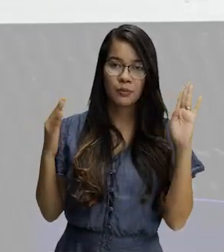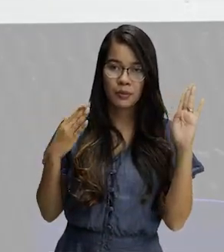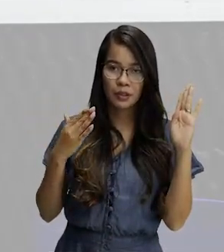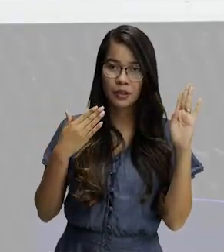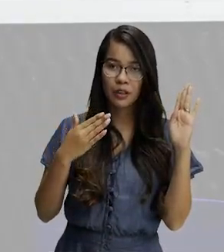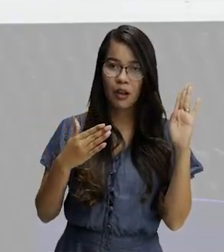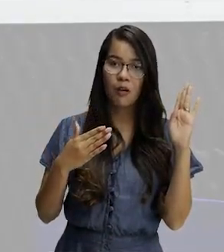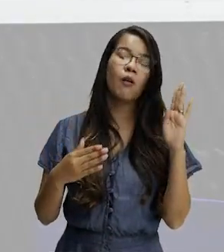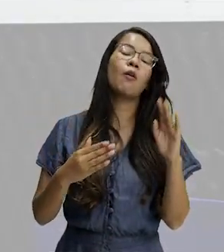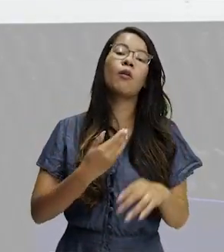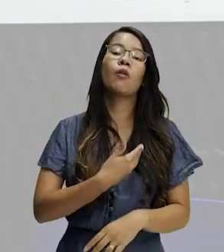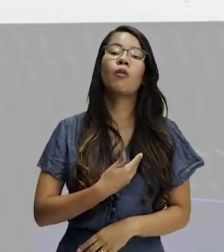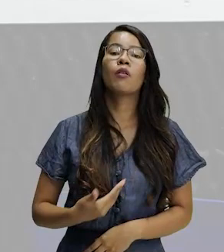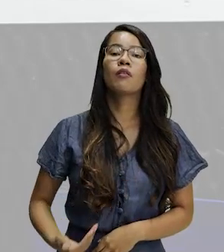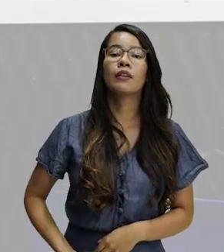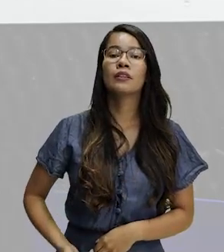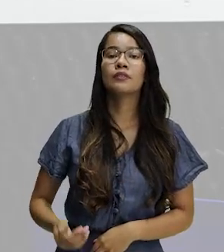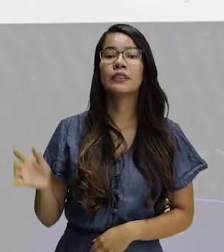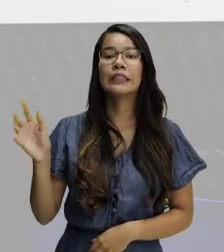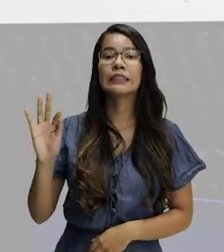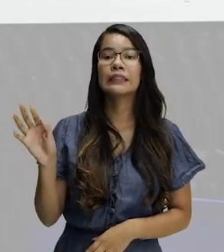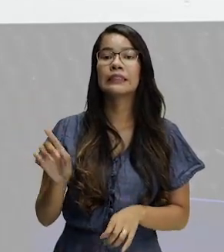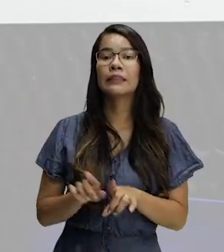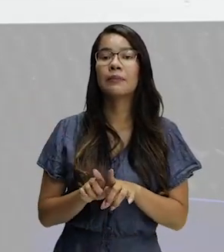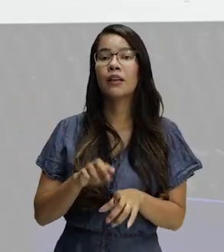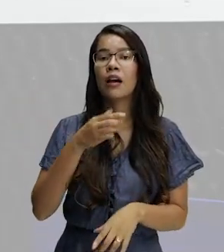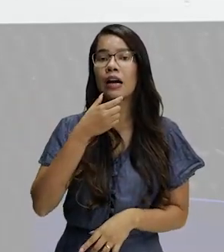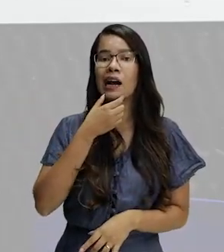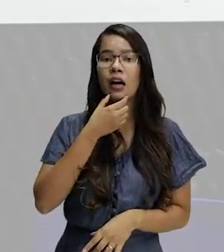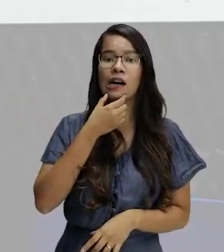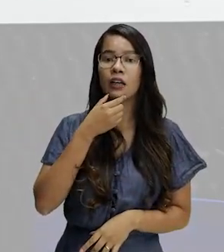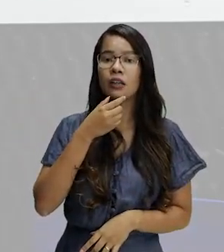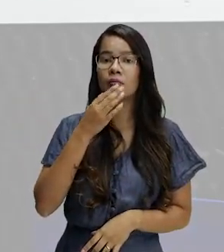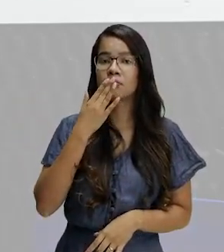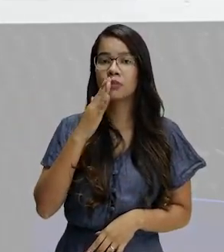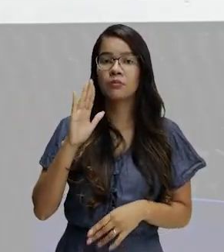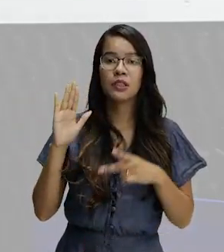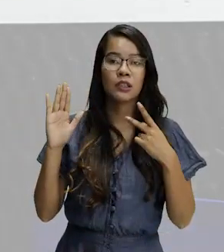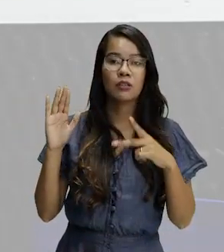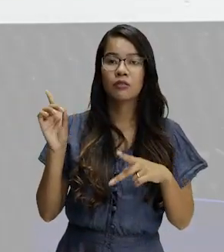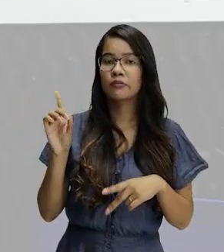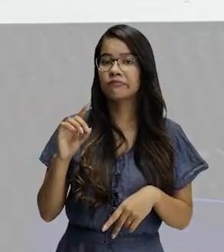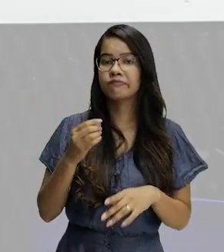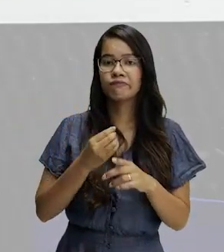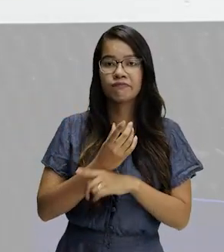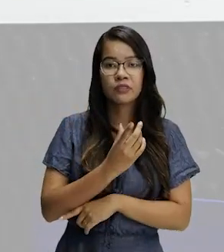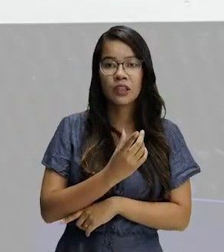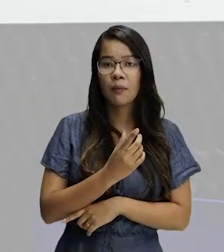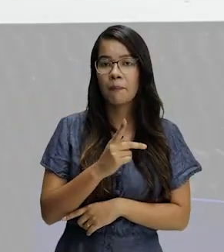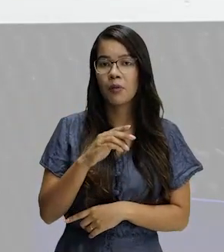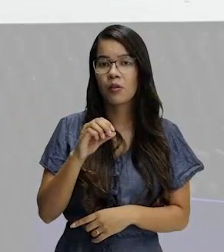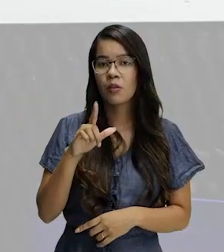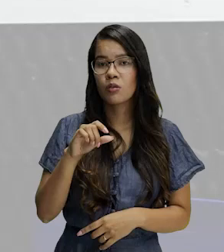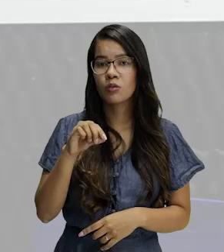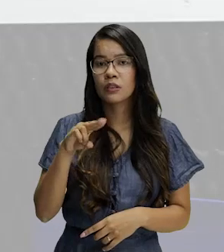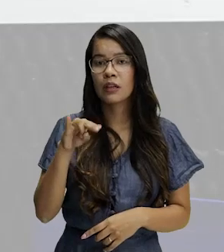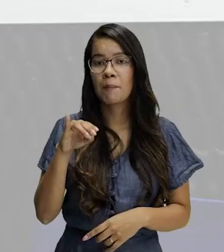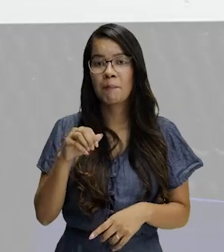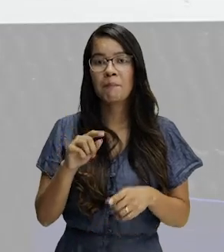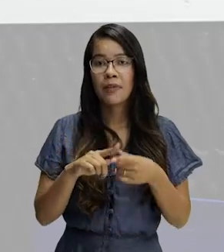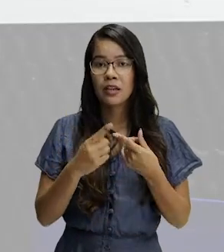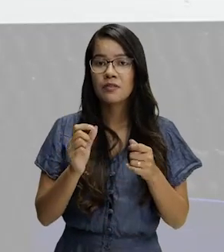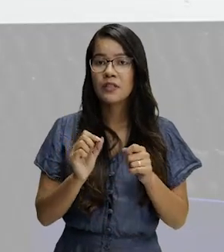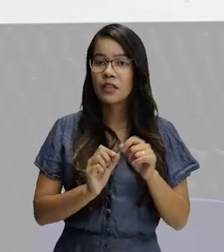francês, para o governo inglês, que estiveram nessa conferência em 38, que não iriam invadir a Polônia, e invadiram a Polônia em 39.